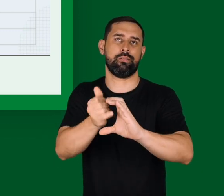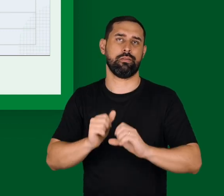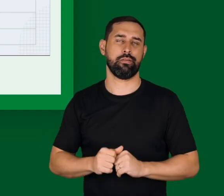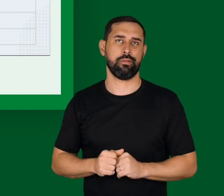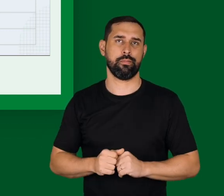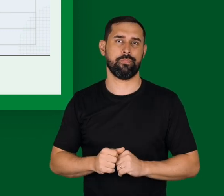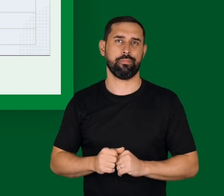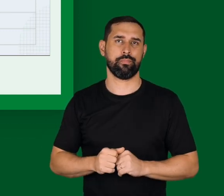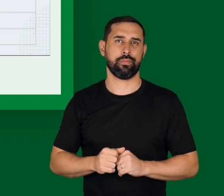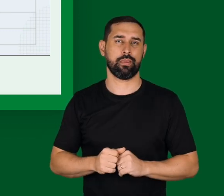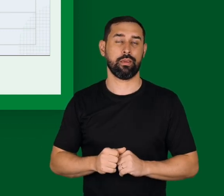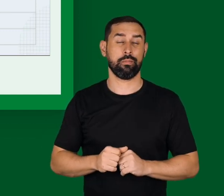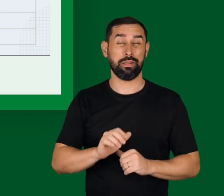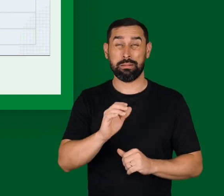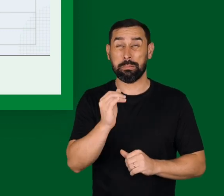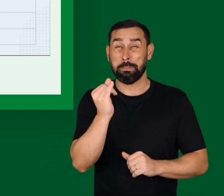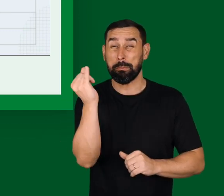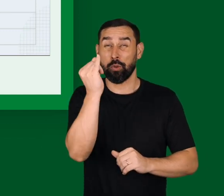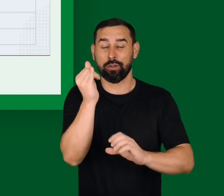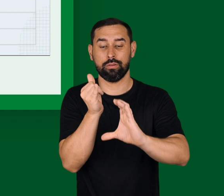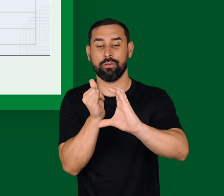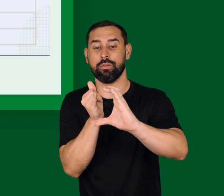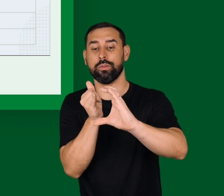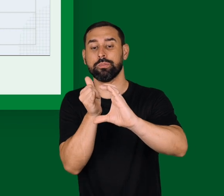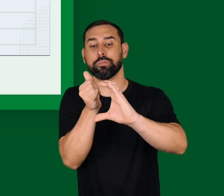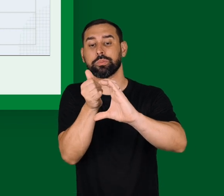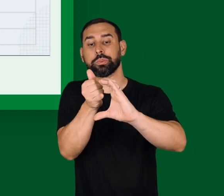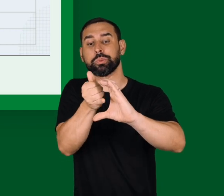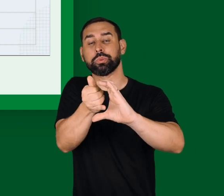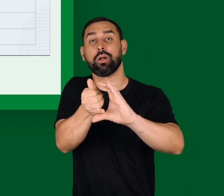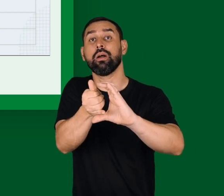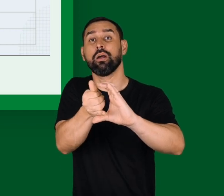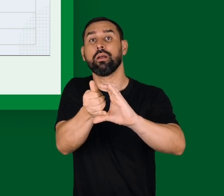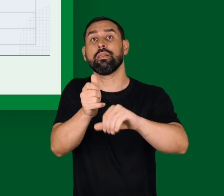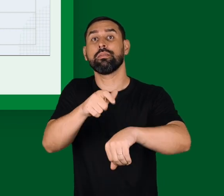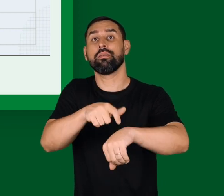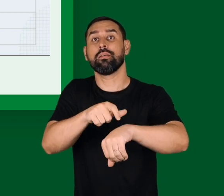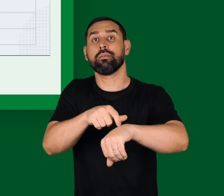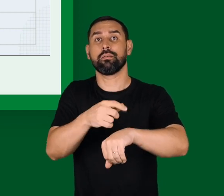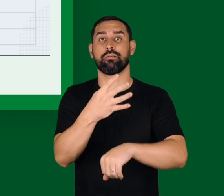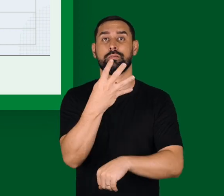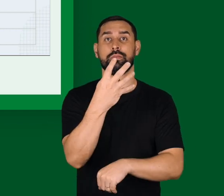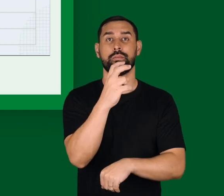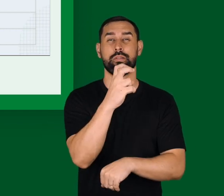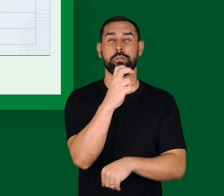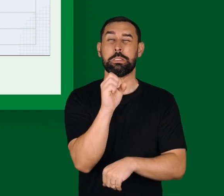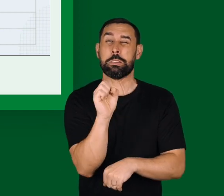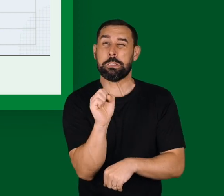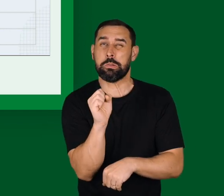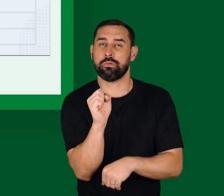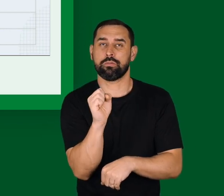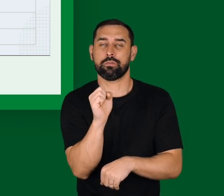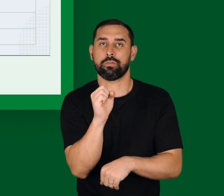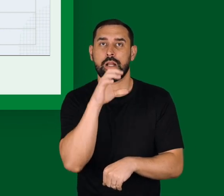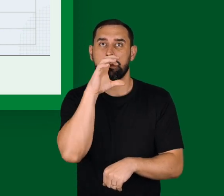entre a indução e a colocação do tubo, a gente não ultrapasse